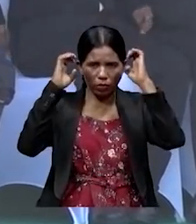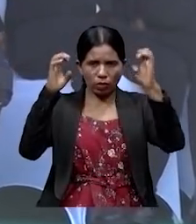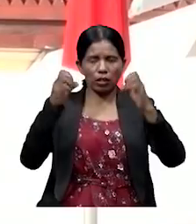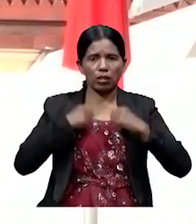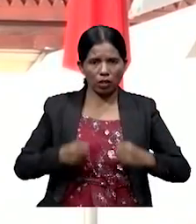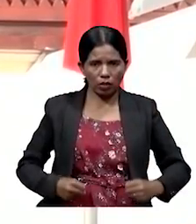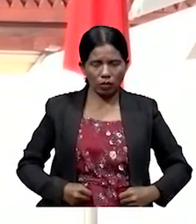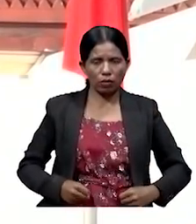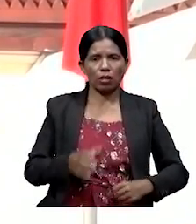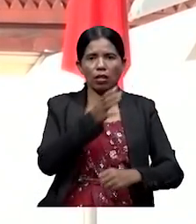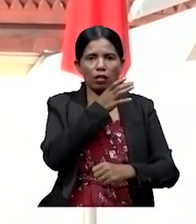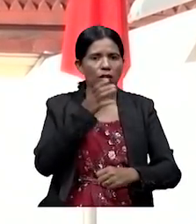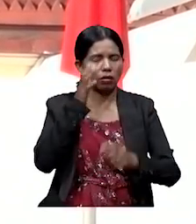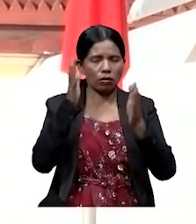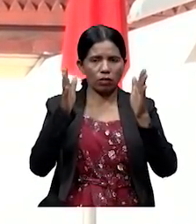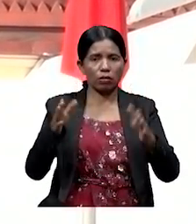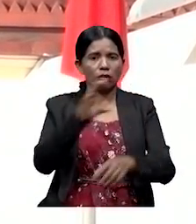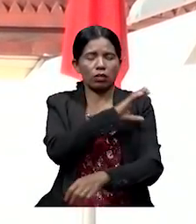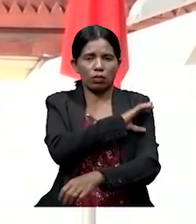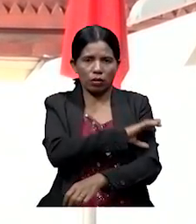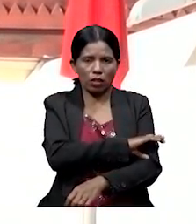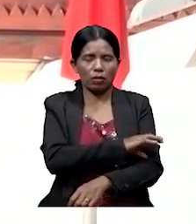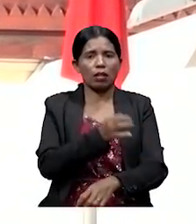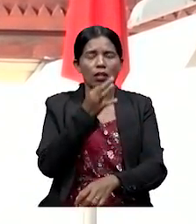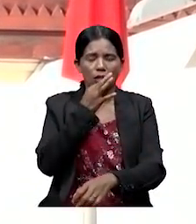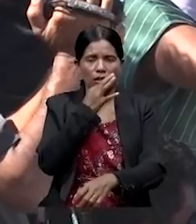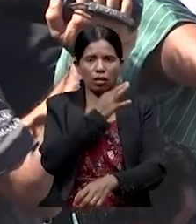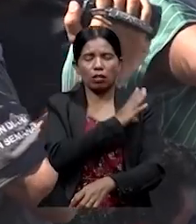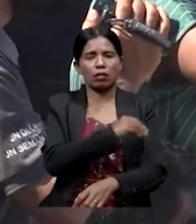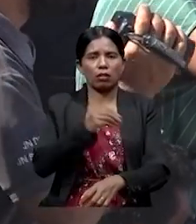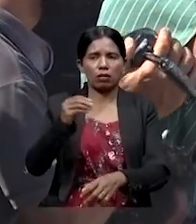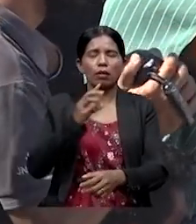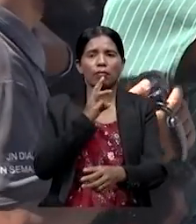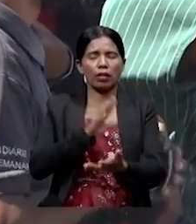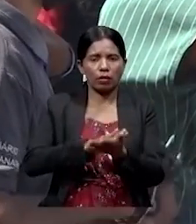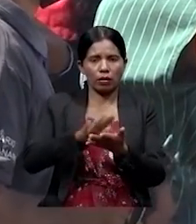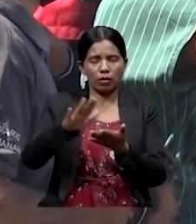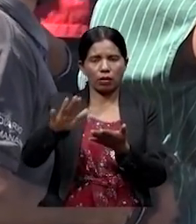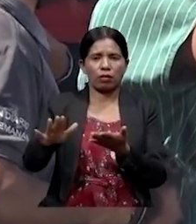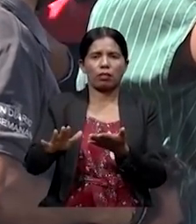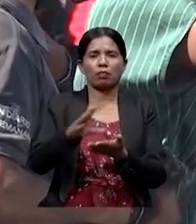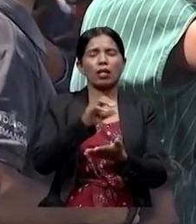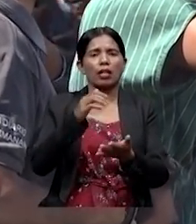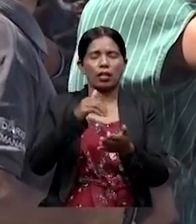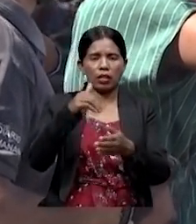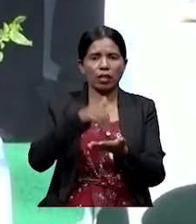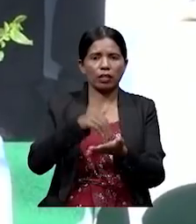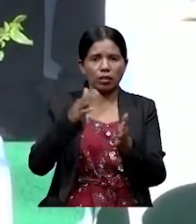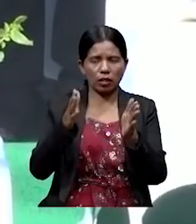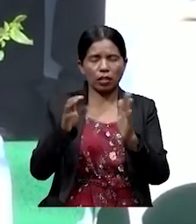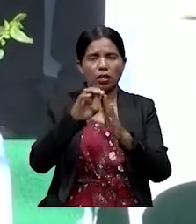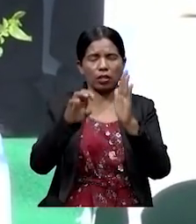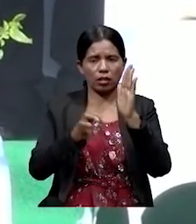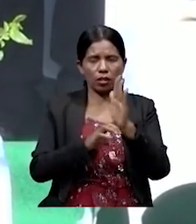saúde, agricultura, segurança alimentar, nutrição, bemos, transferência Estado, defesa